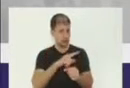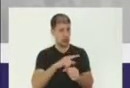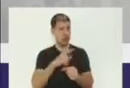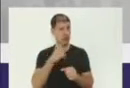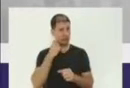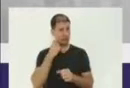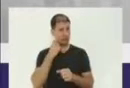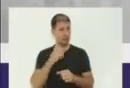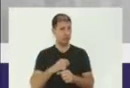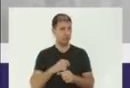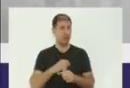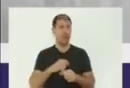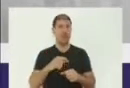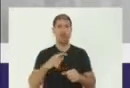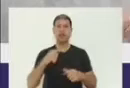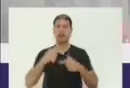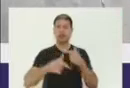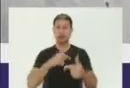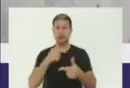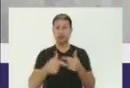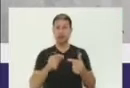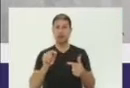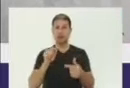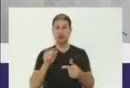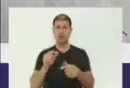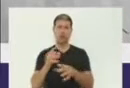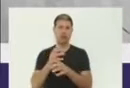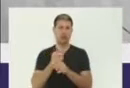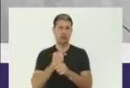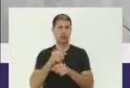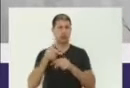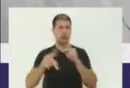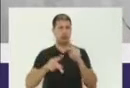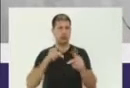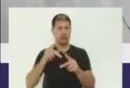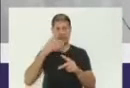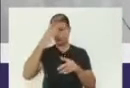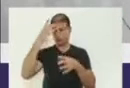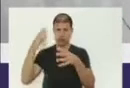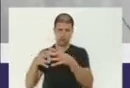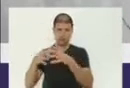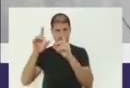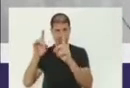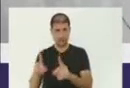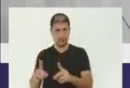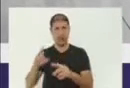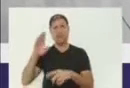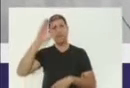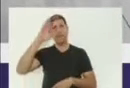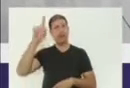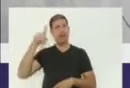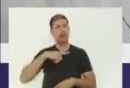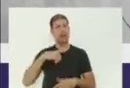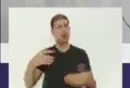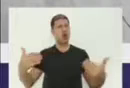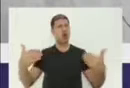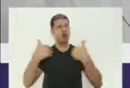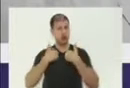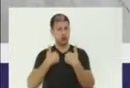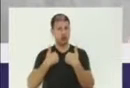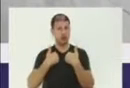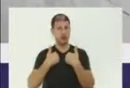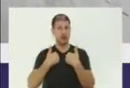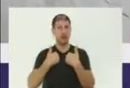estamos trabalhando com levantamentos de população com deficiência, principalmente aqueles que têm autismo, para que a gente